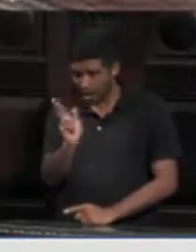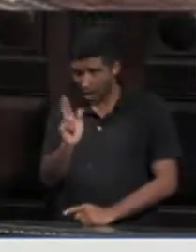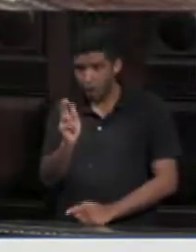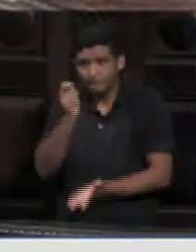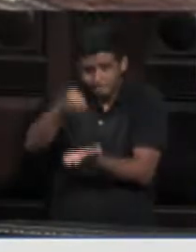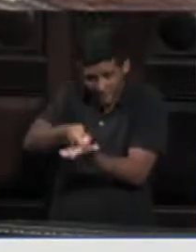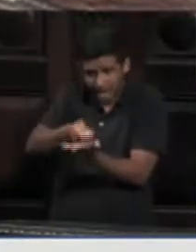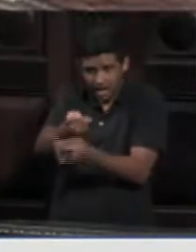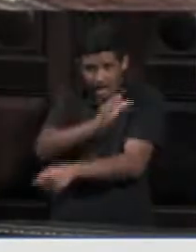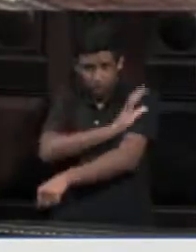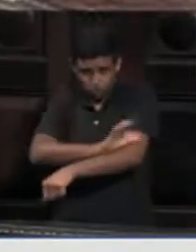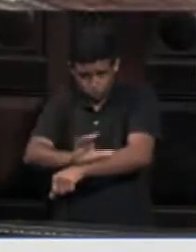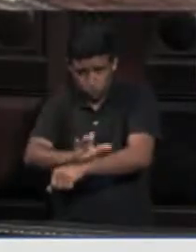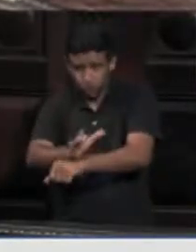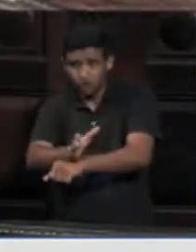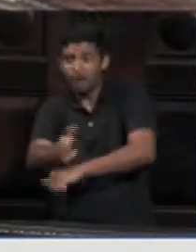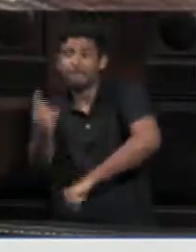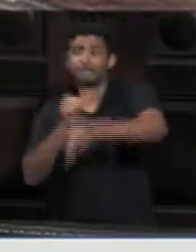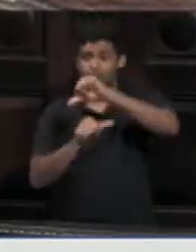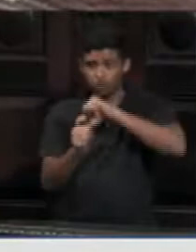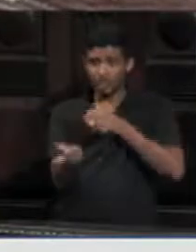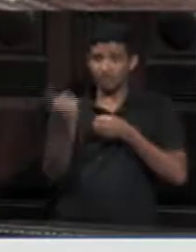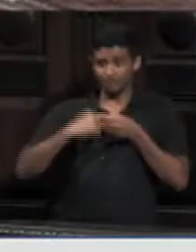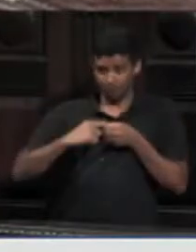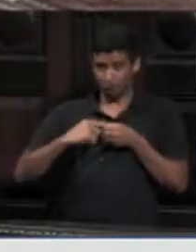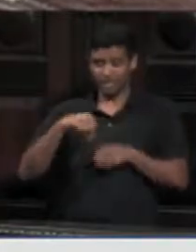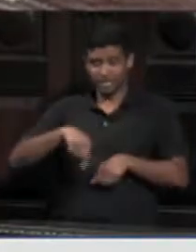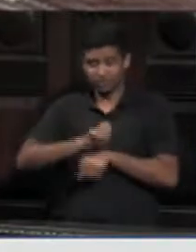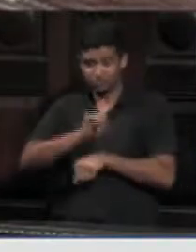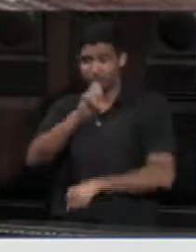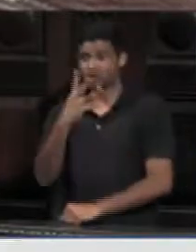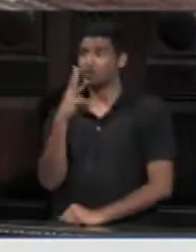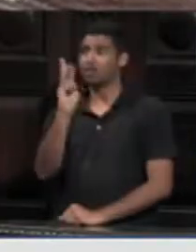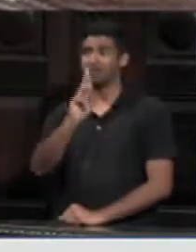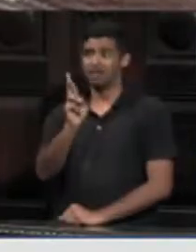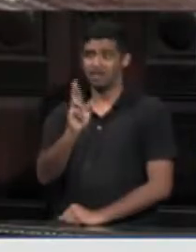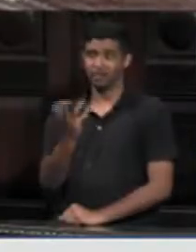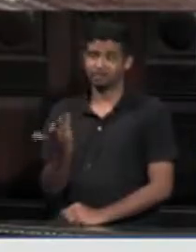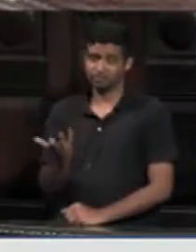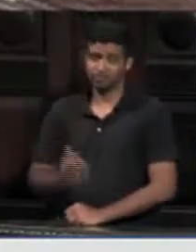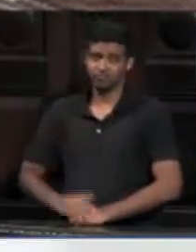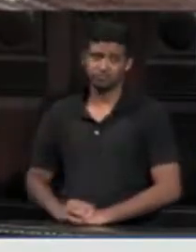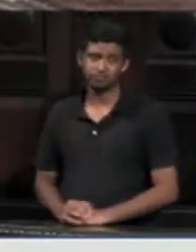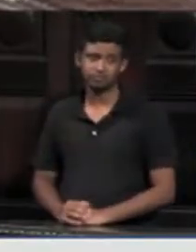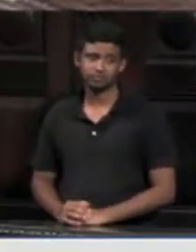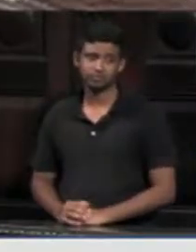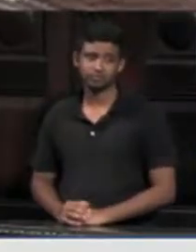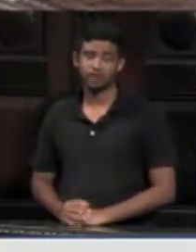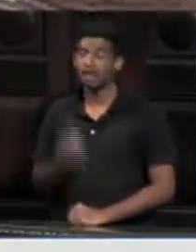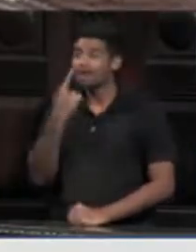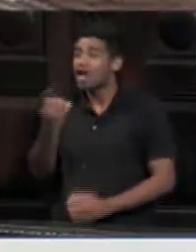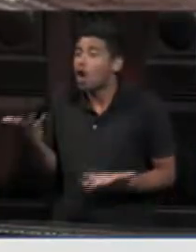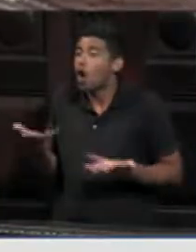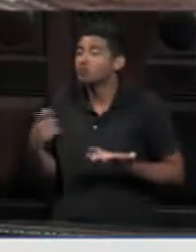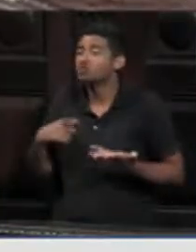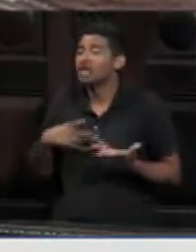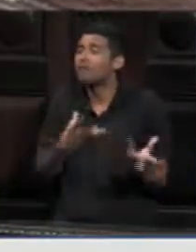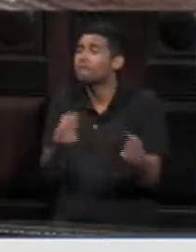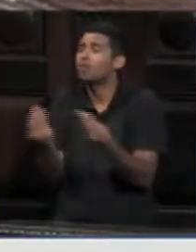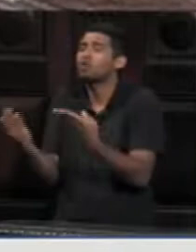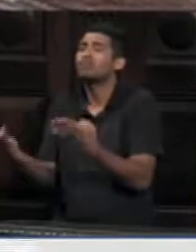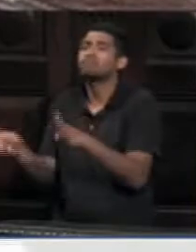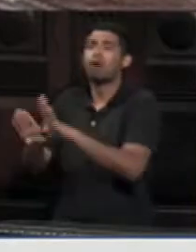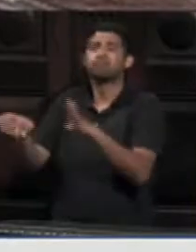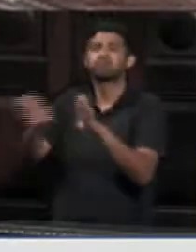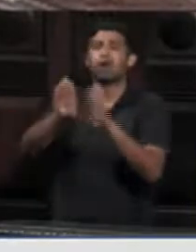Estado R$4. Hoje nós temos casas, médio palco, pequenos palcos, fechando por